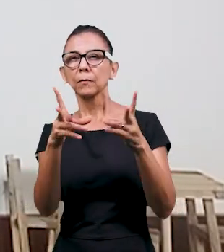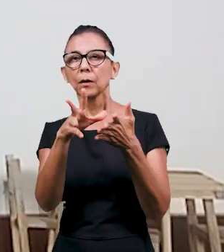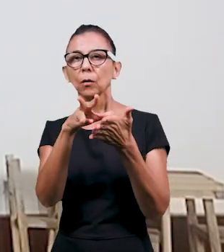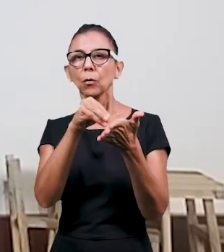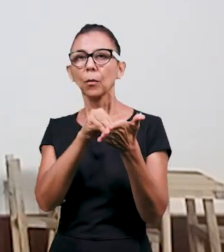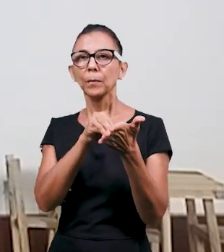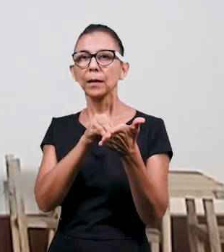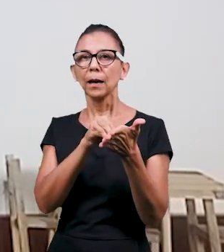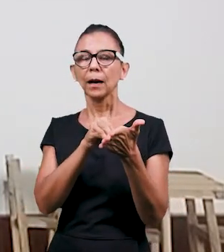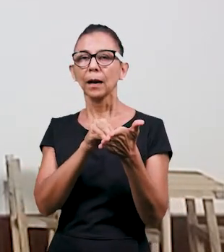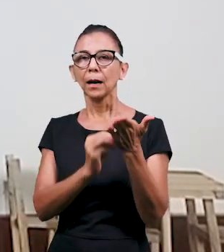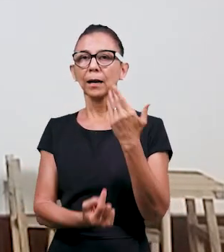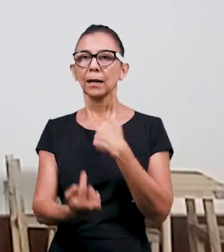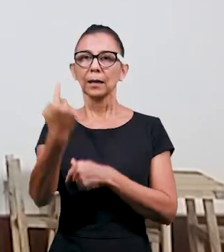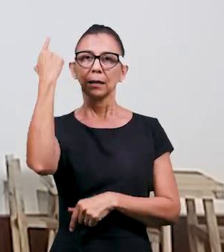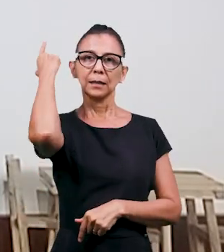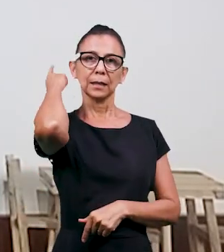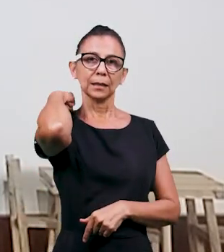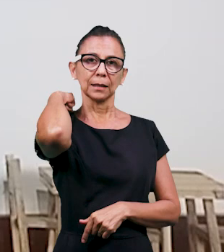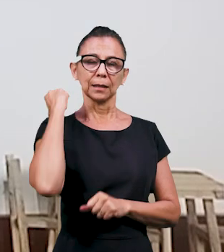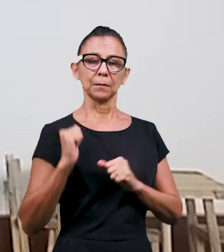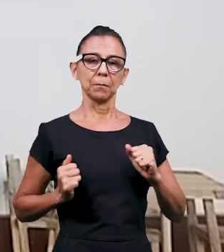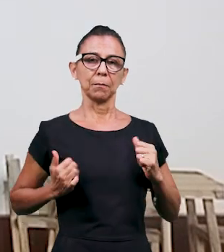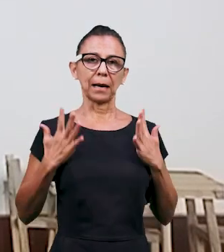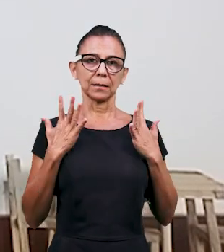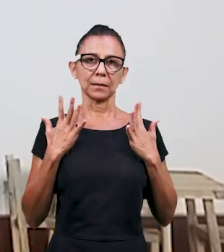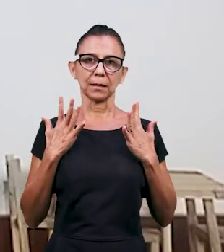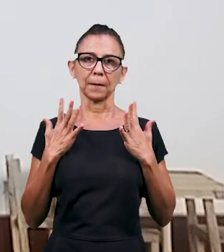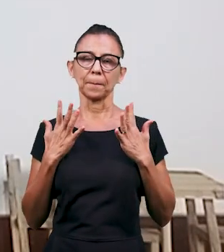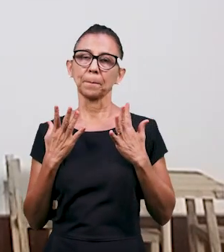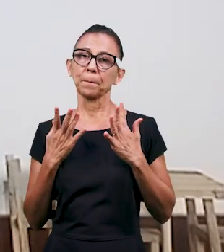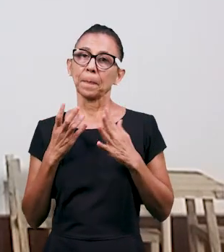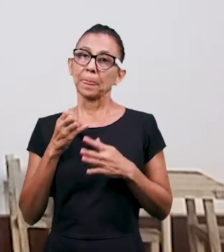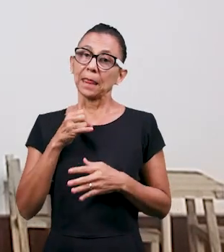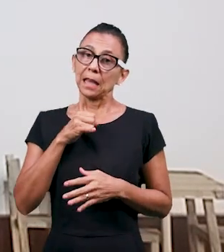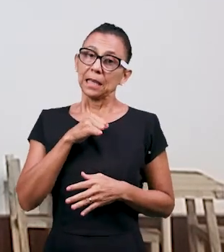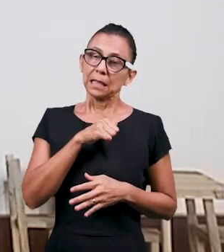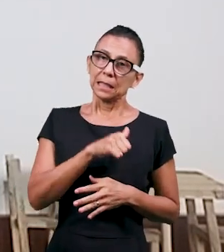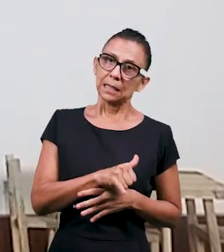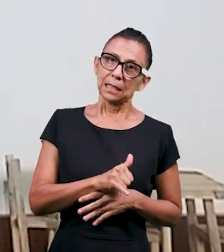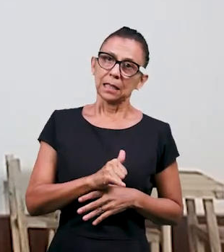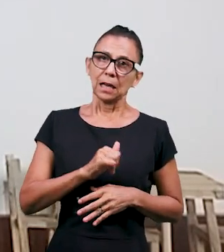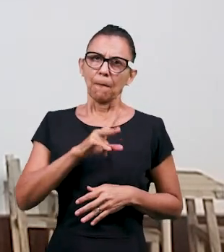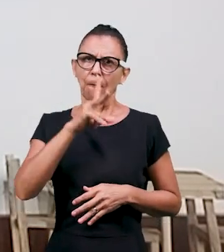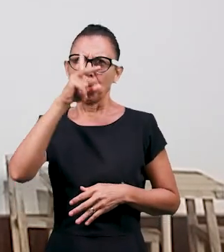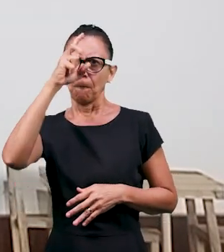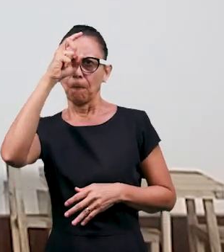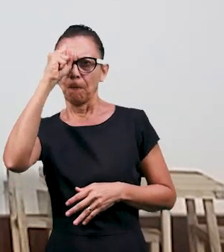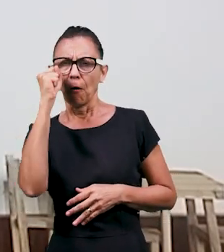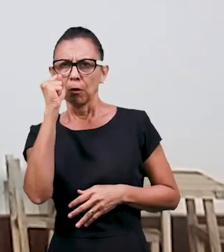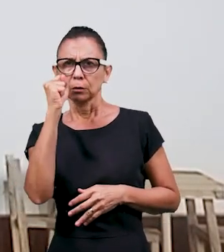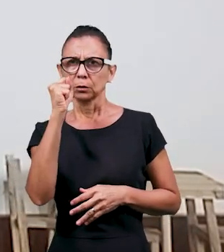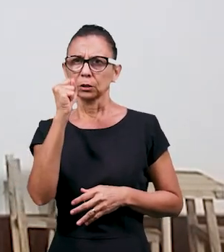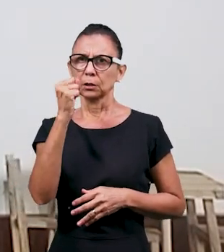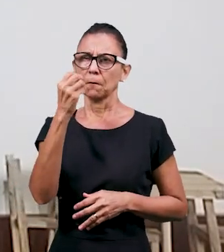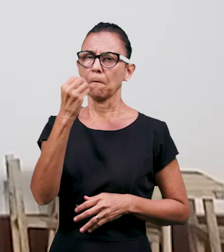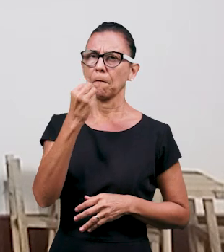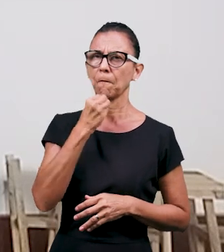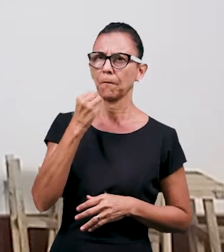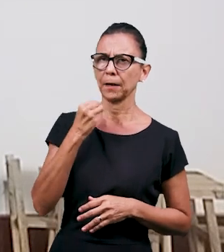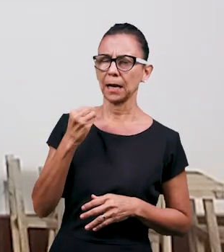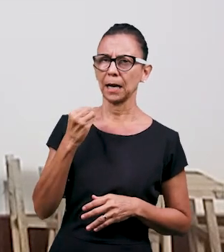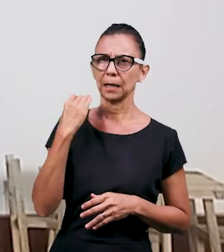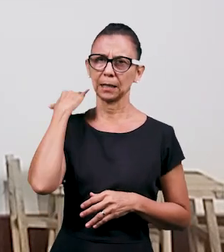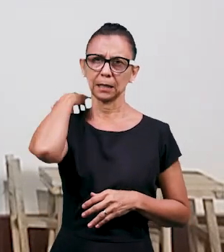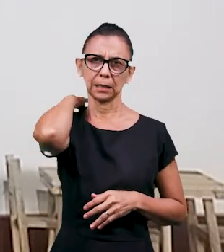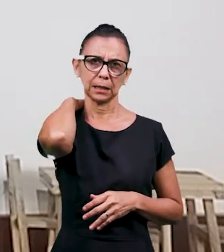Então, ali ela vai receber as informações visuais, se é intenso, se é mais brando, se o